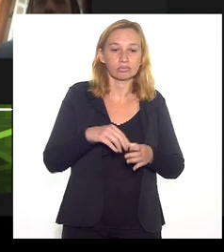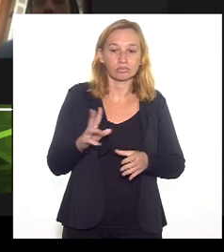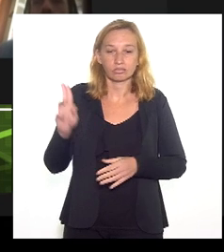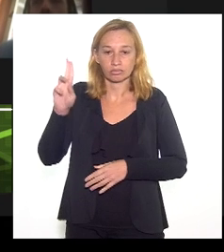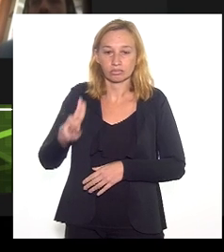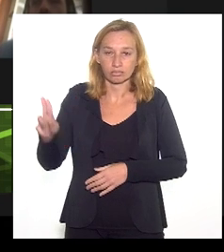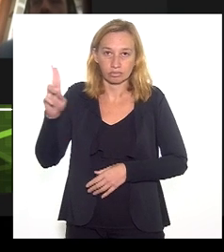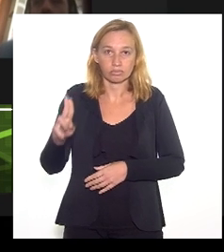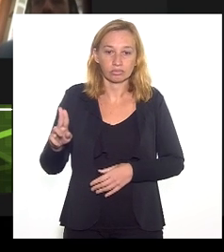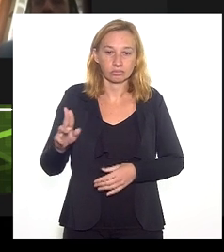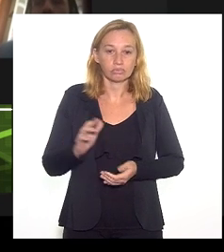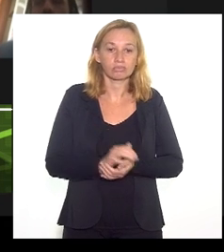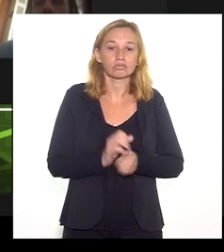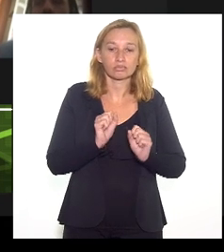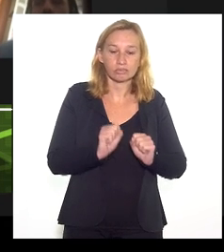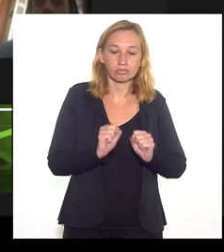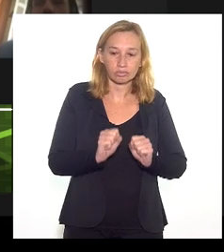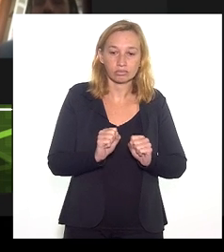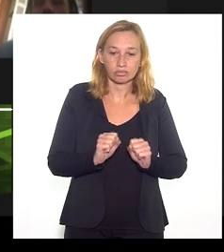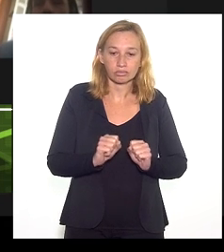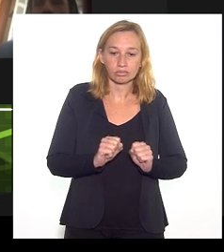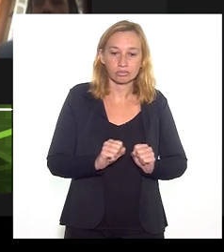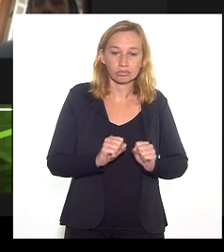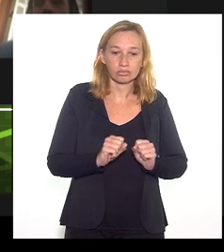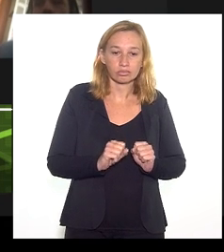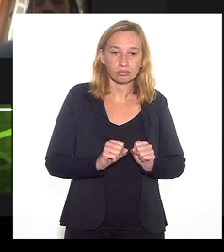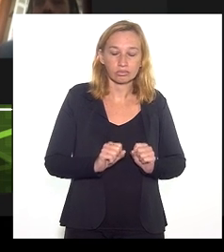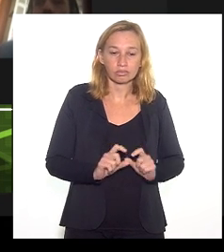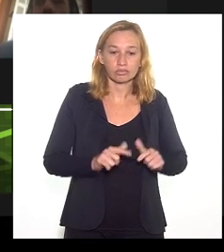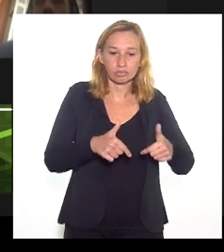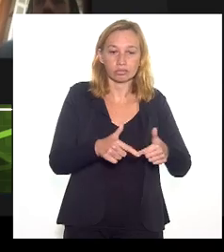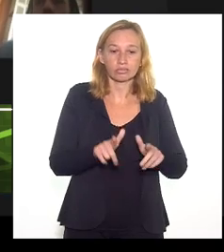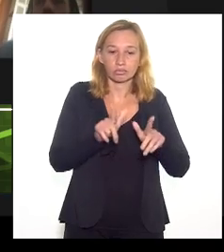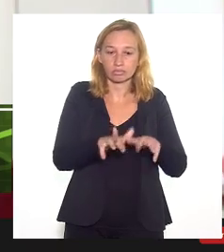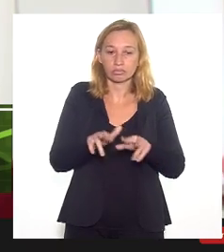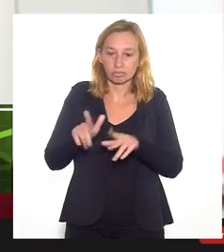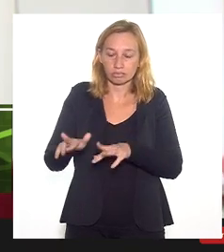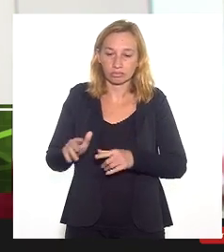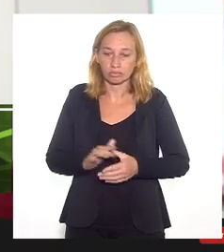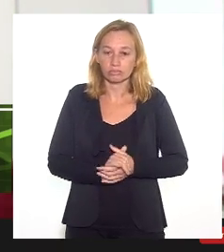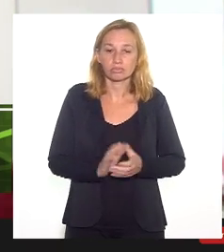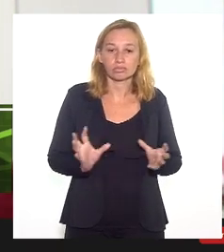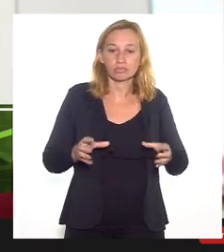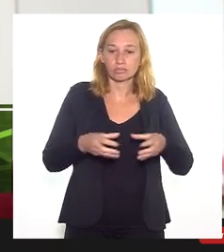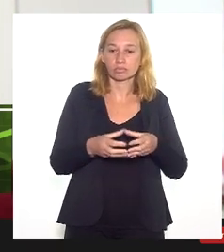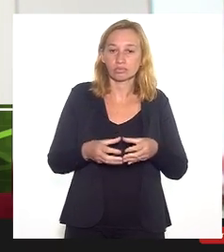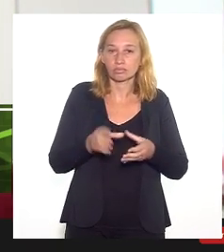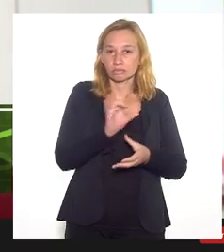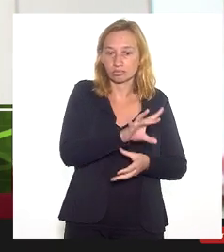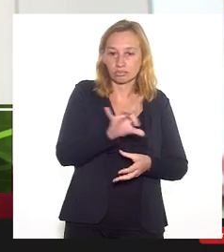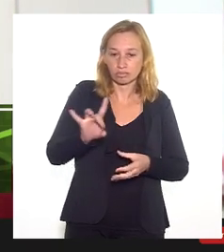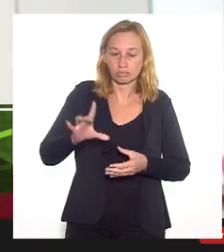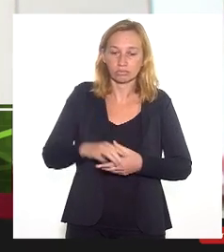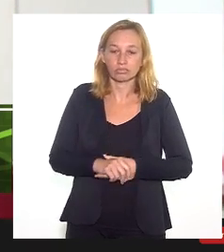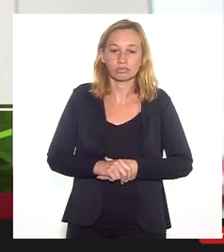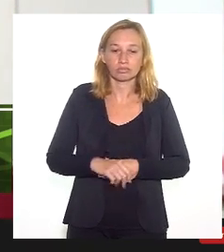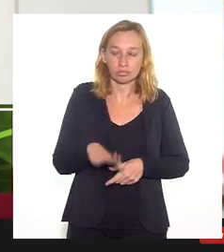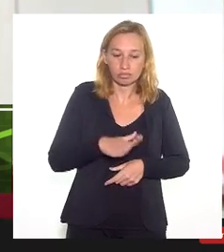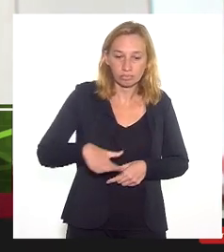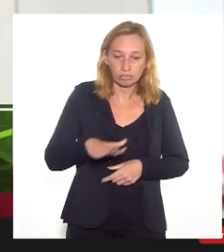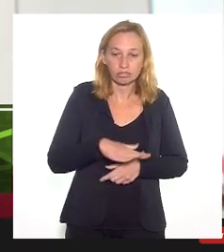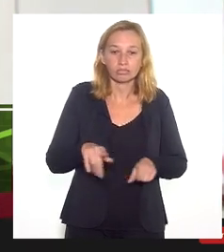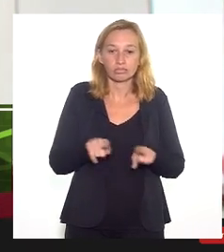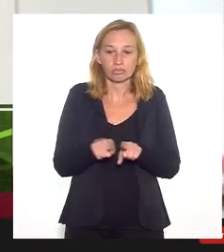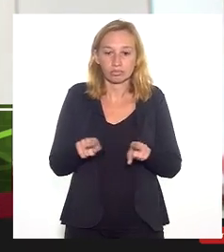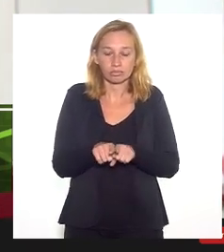aquilo que pode ter um tratamento diferenciado além do que vai se pactuar para o conjunto das categorias além é claro das